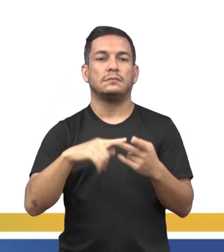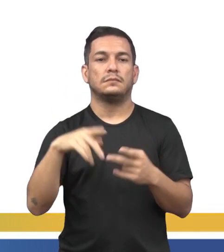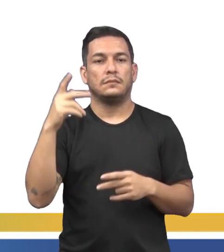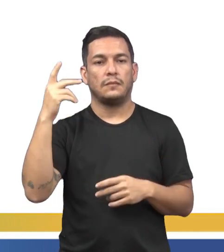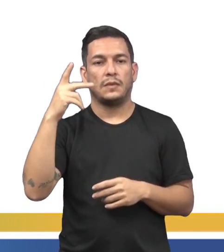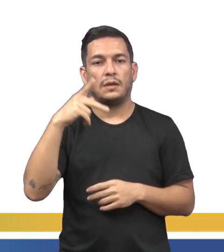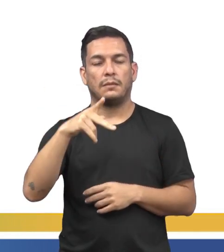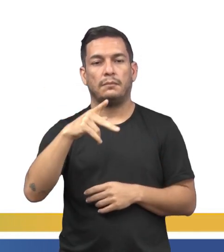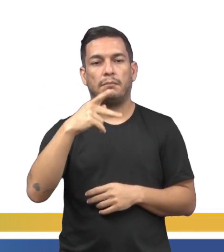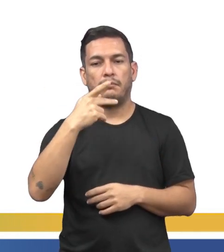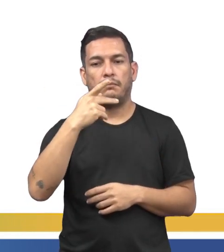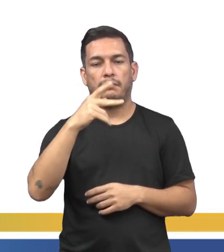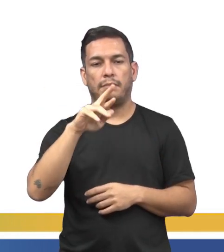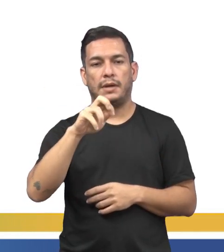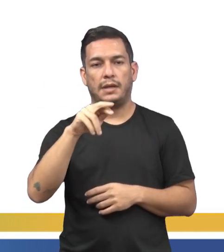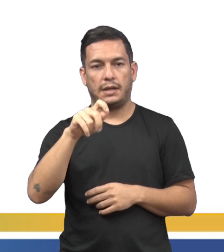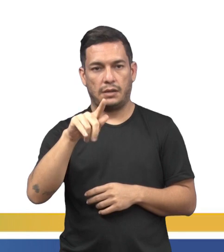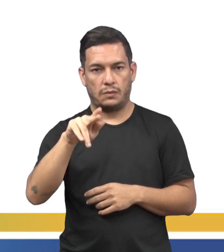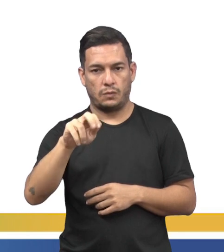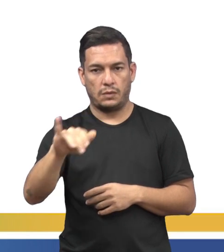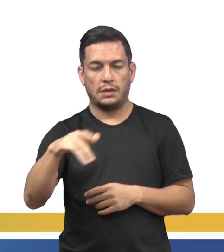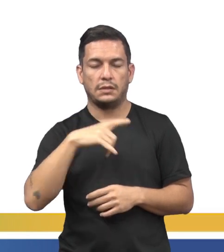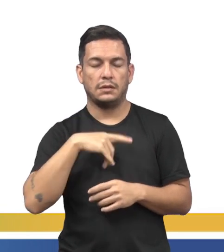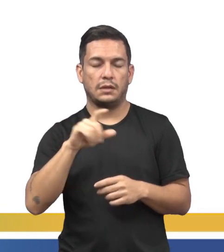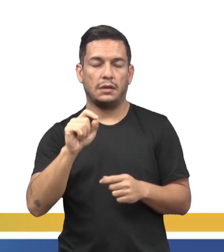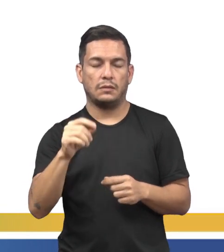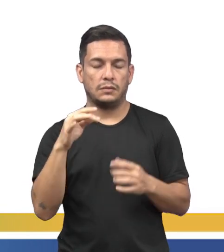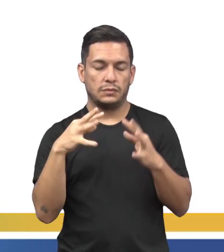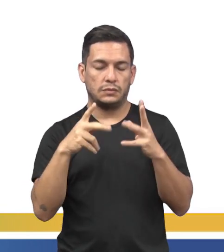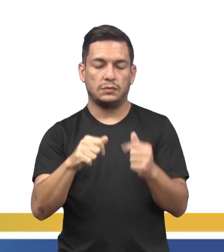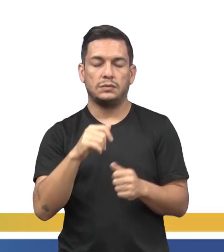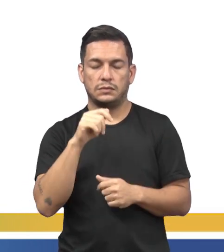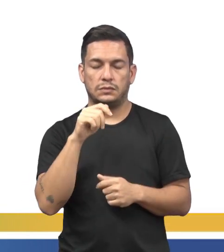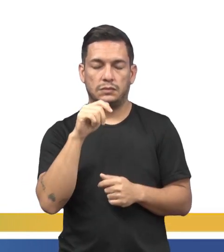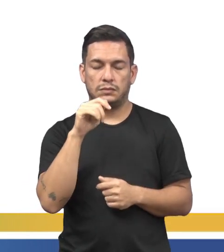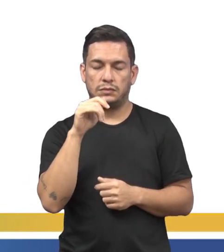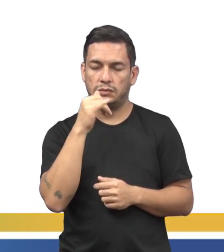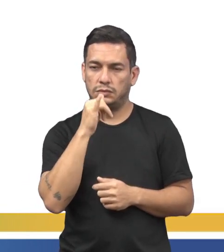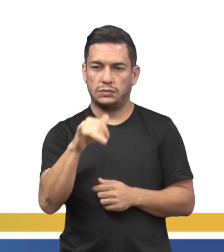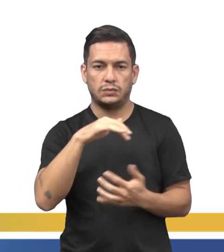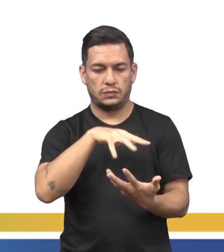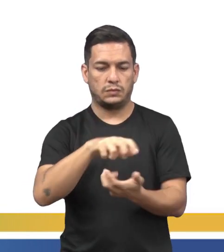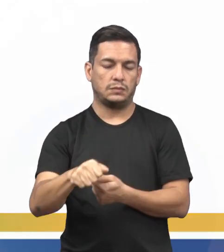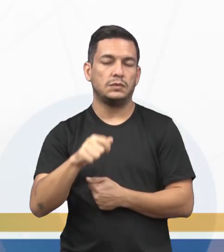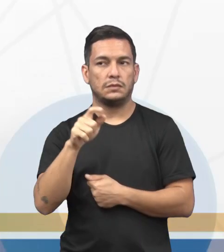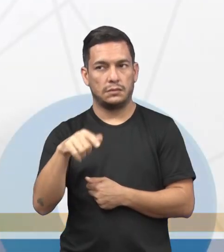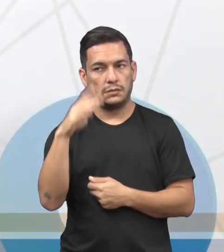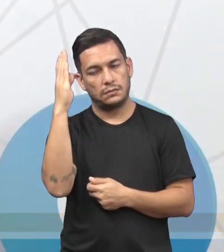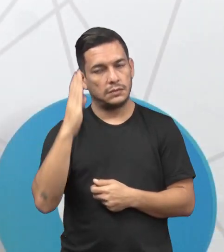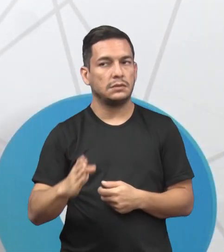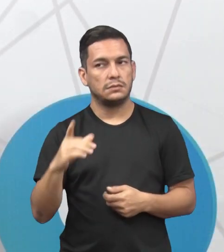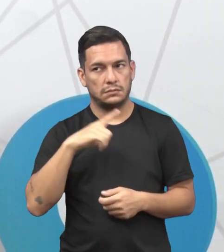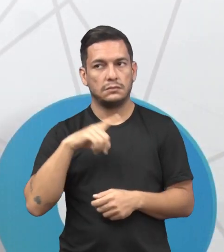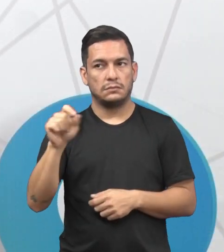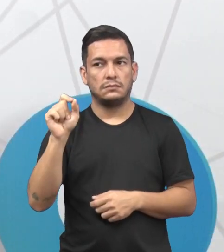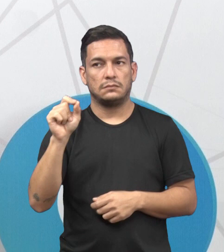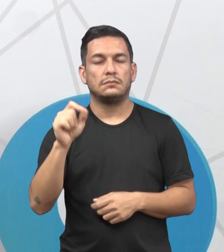a maior produtora de energia do mundo. E o Brasil também é parte dono dessa